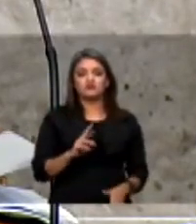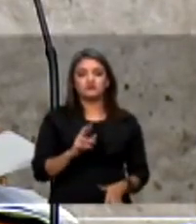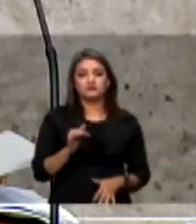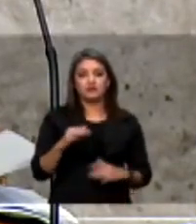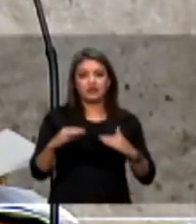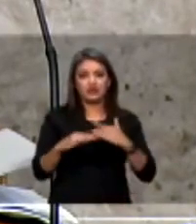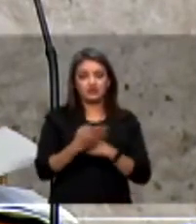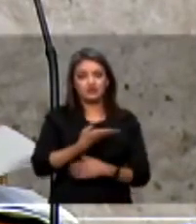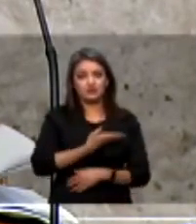amigo e isso é trabalho